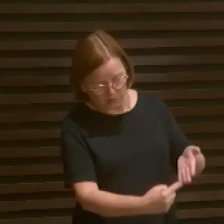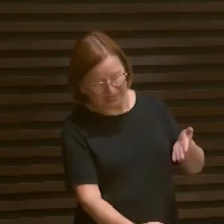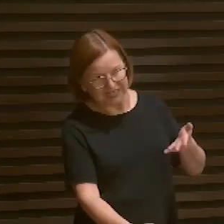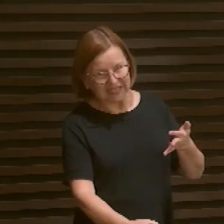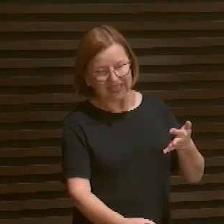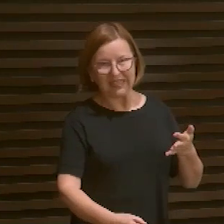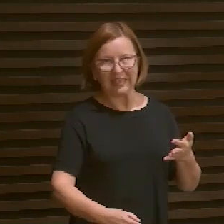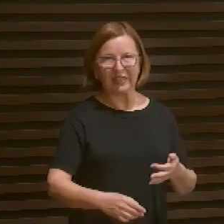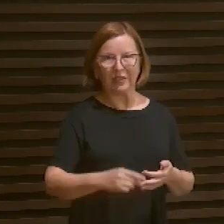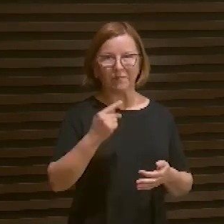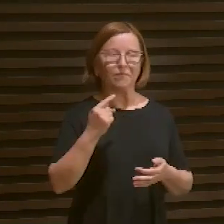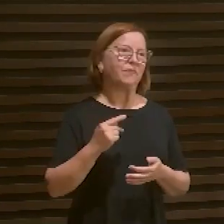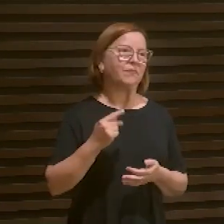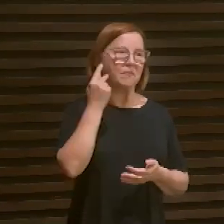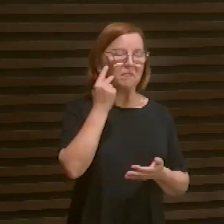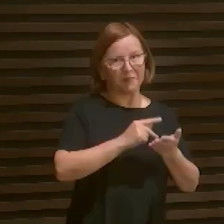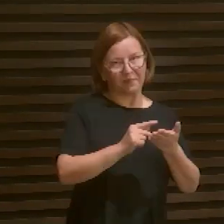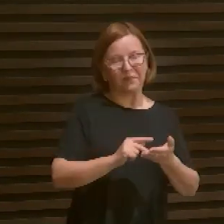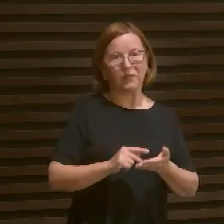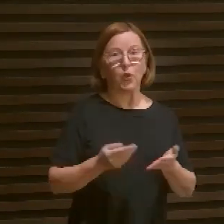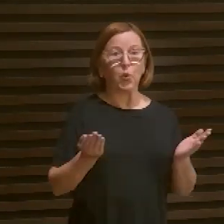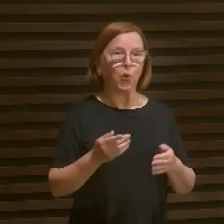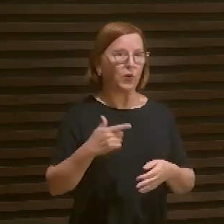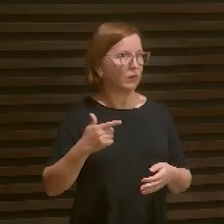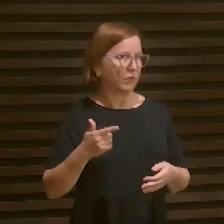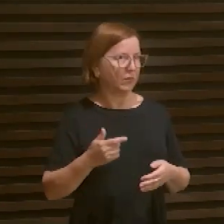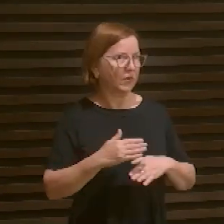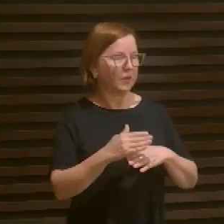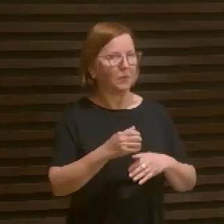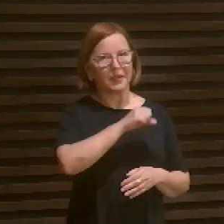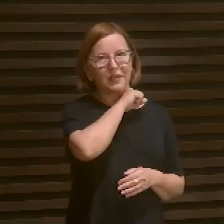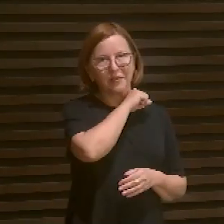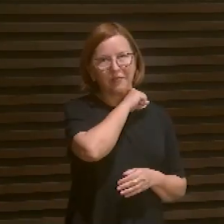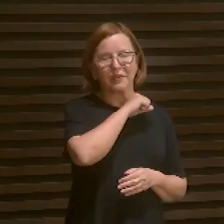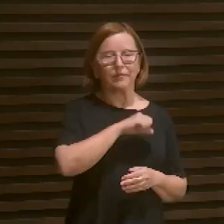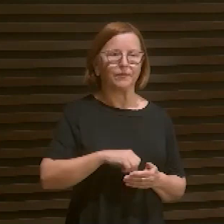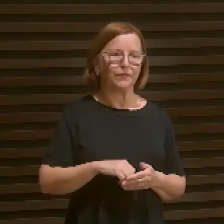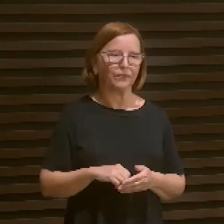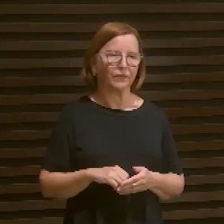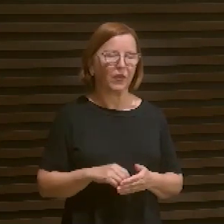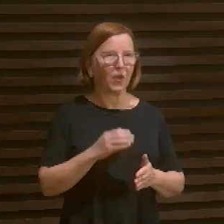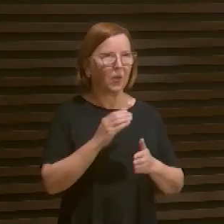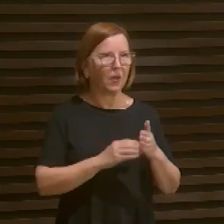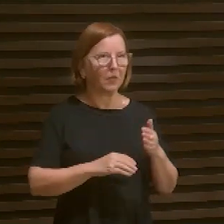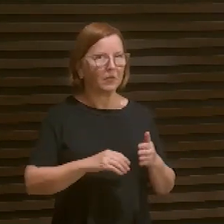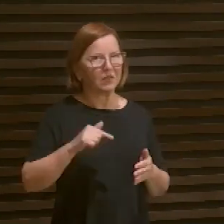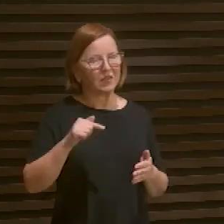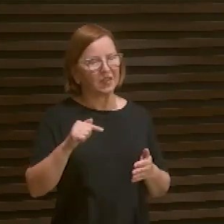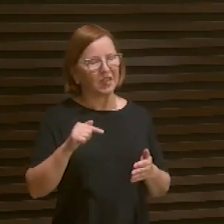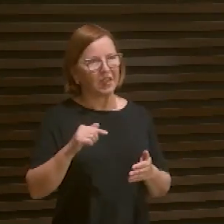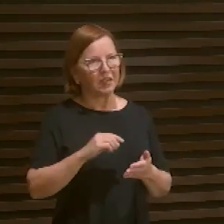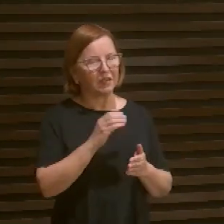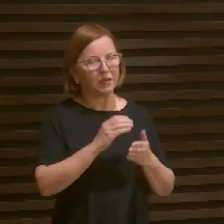Hoje, não tem mais sacrifício. Nós vamos ver a partir do capítulo 7, 8, que ele vai dizer